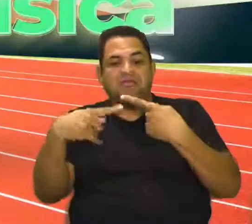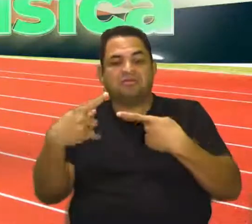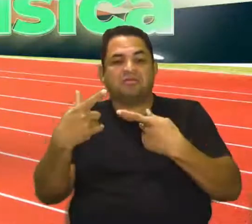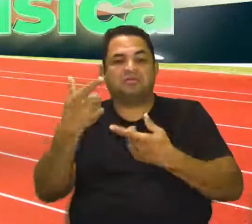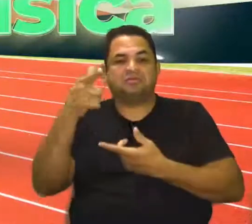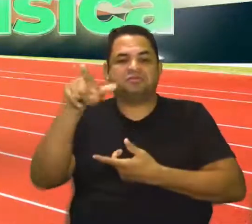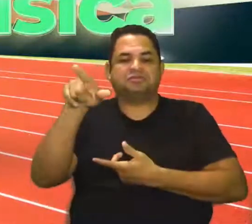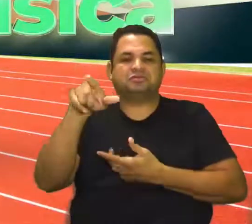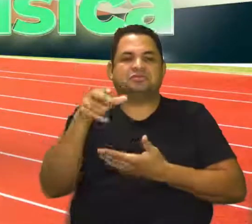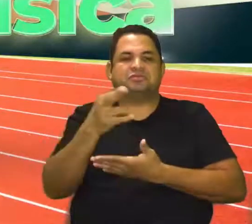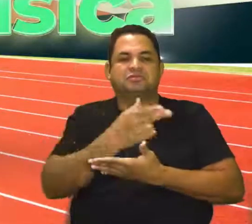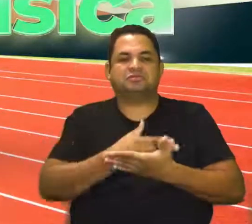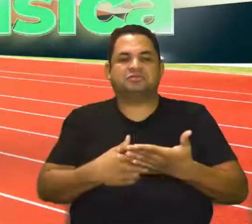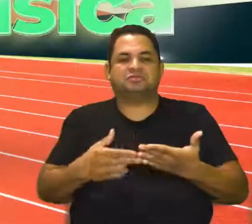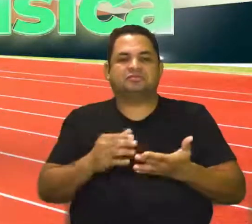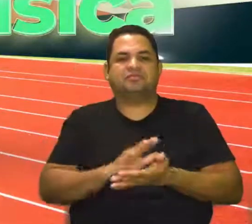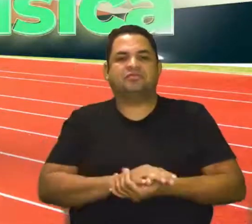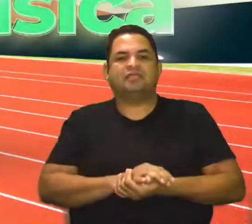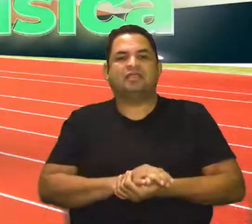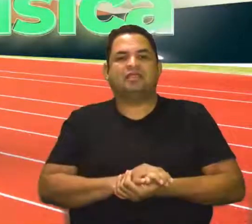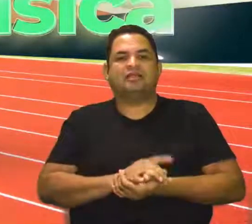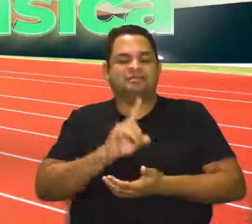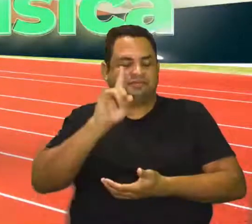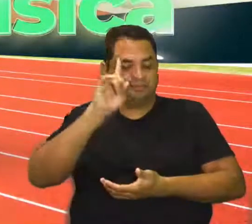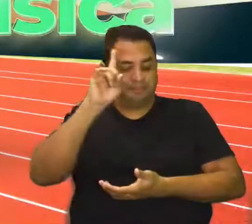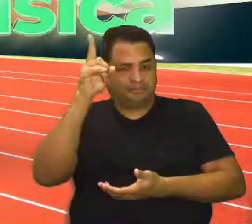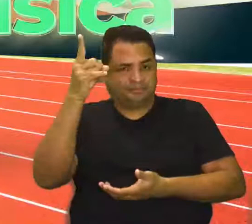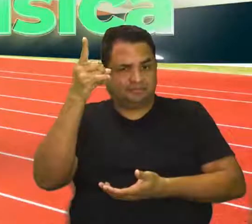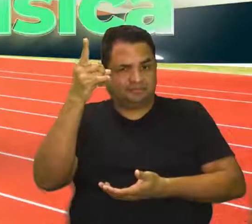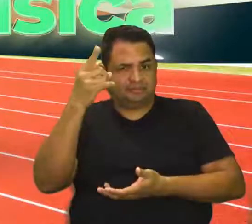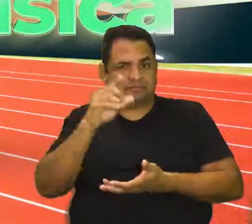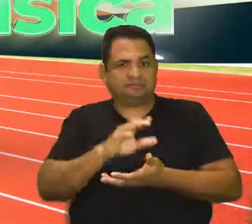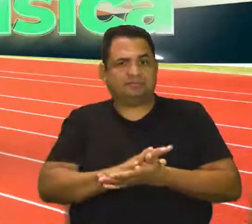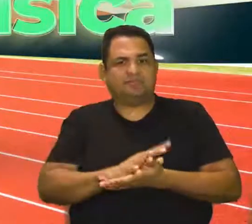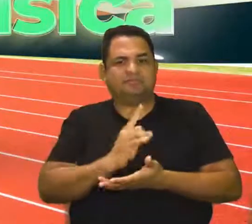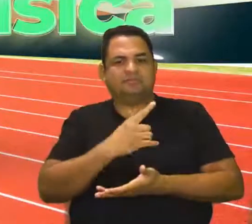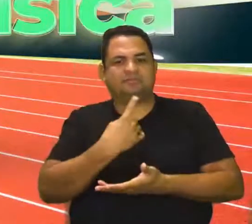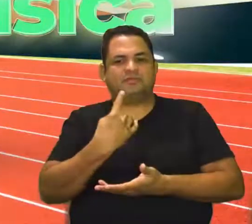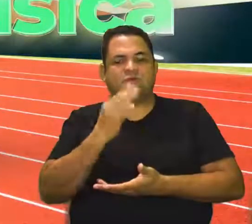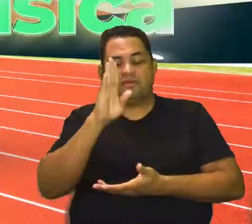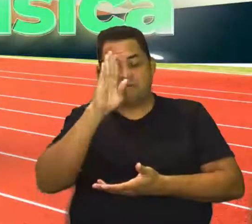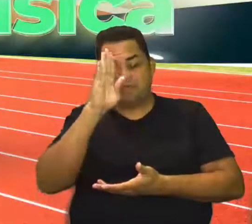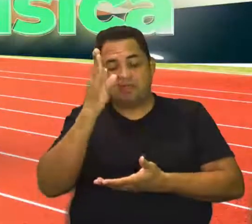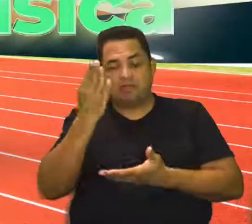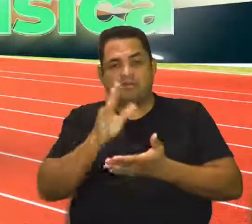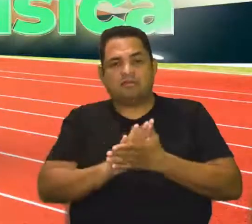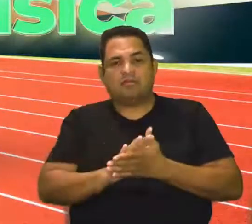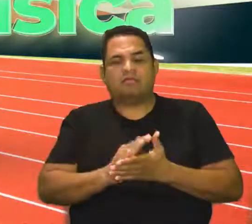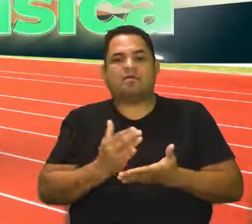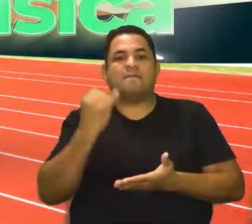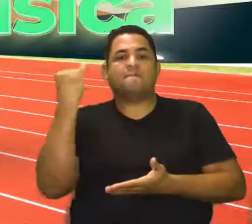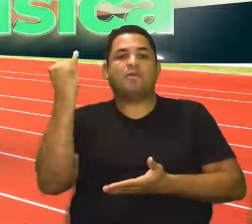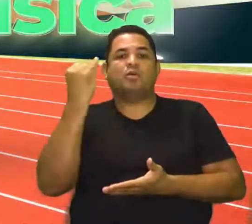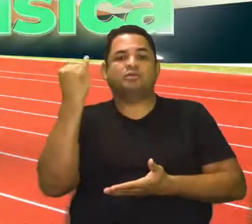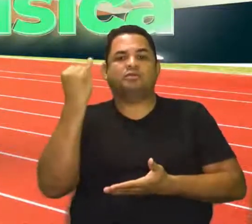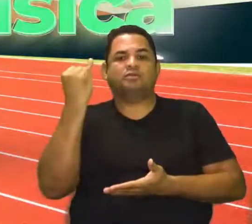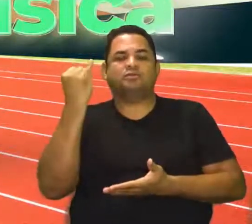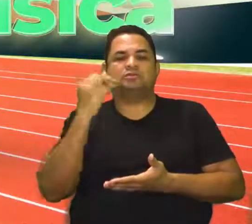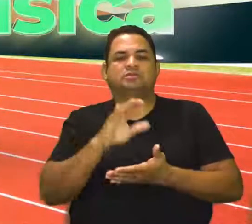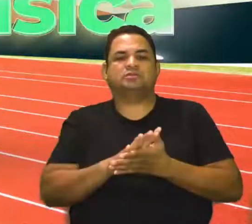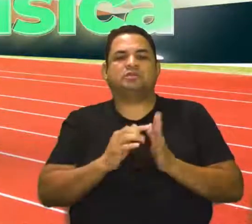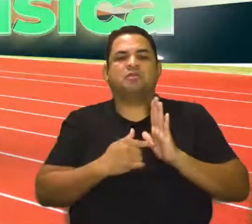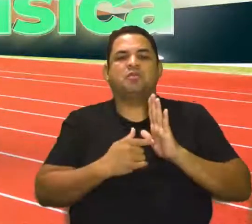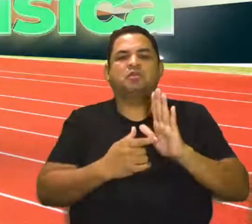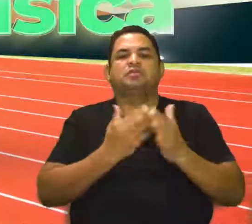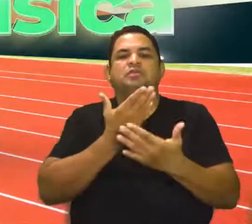o negócio já apertou demais, né, prof? Isso. Então, a ideia mesmo é que a gente coloque na nossa prioridade. Então, veja bem, a gente está trazendo uma